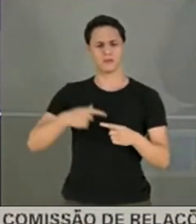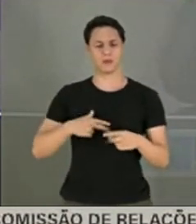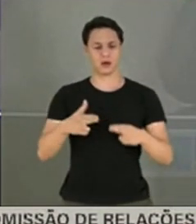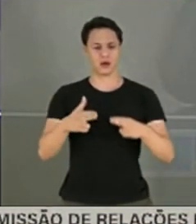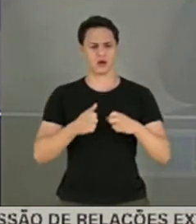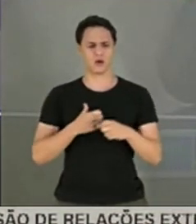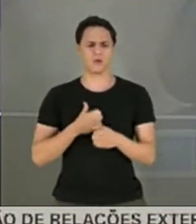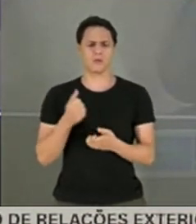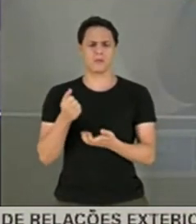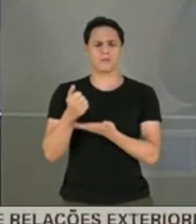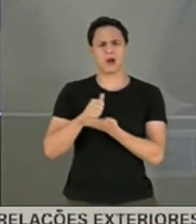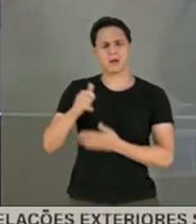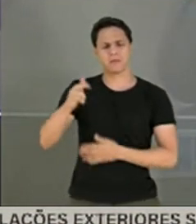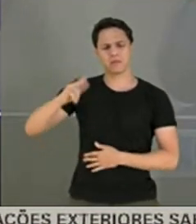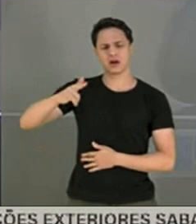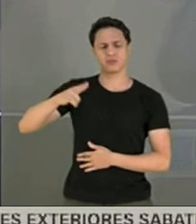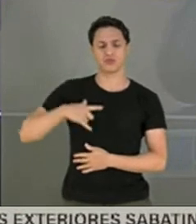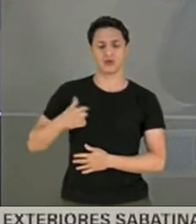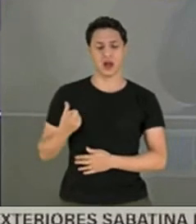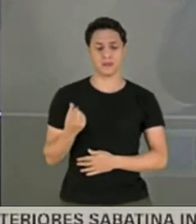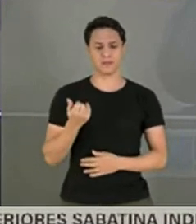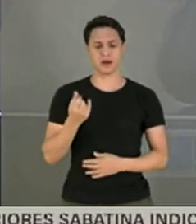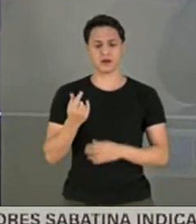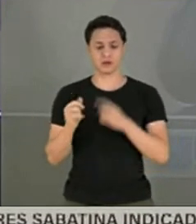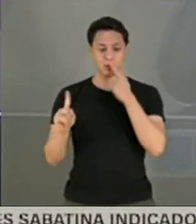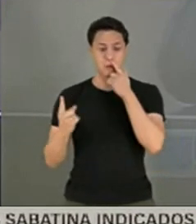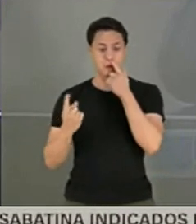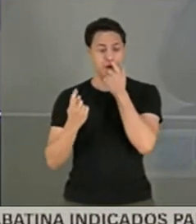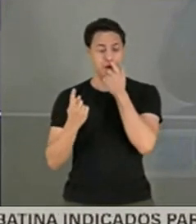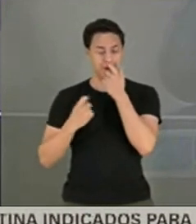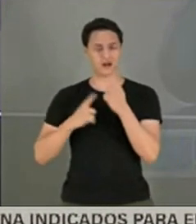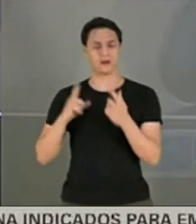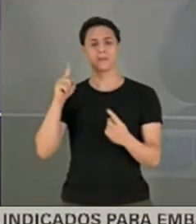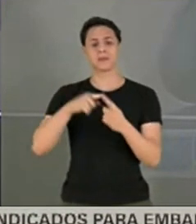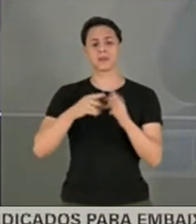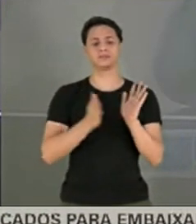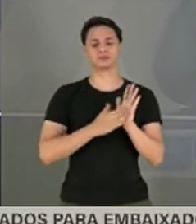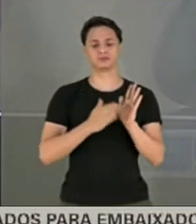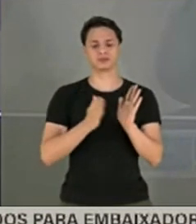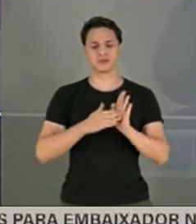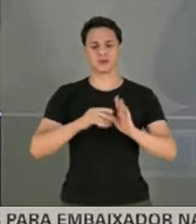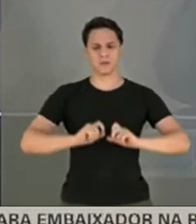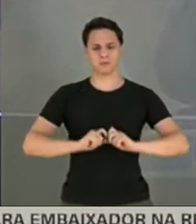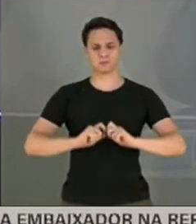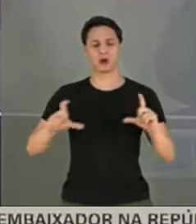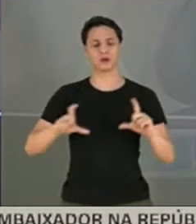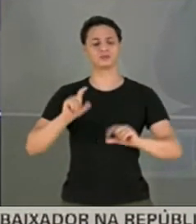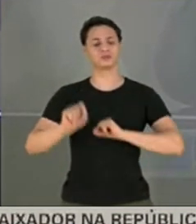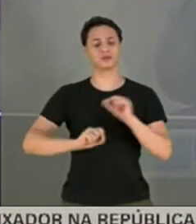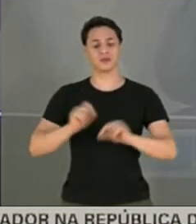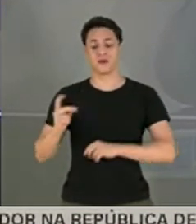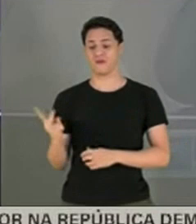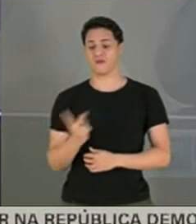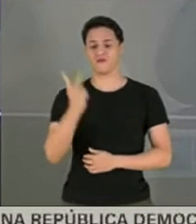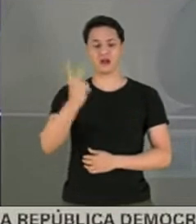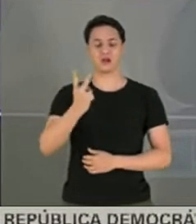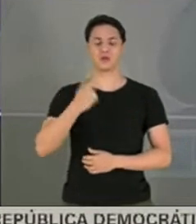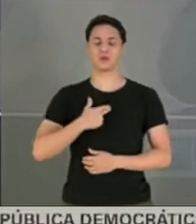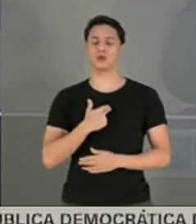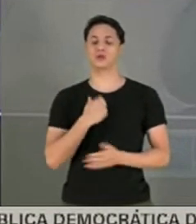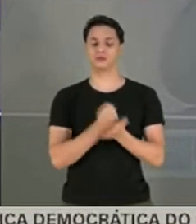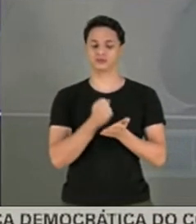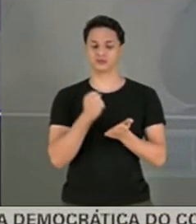a manipular preços unitários com o intuito de aumentar demasiadamente o valor do